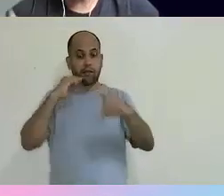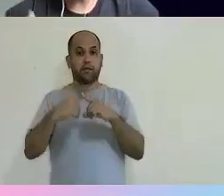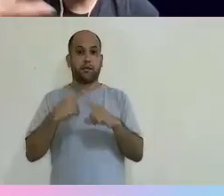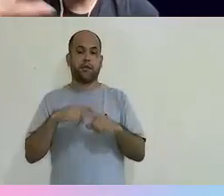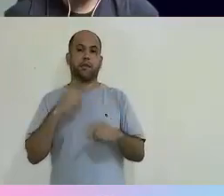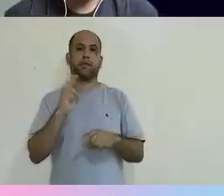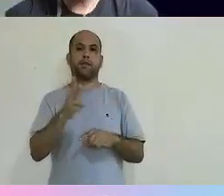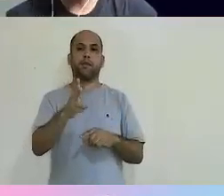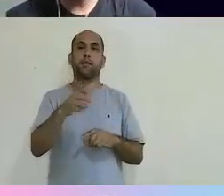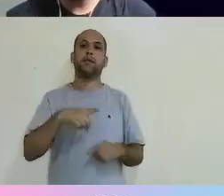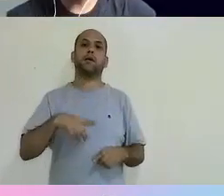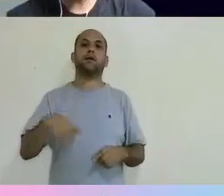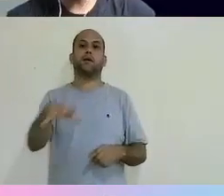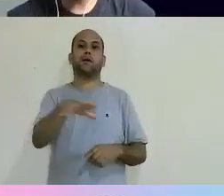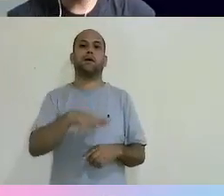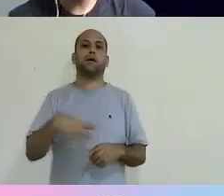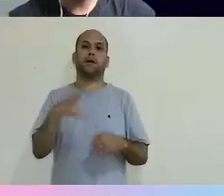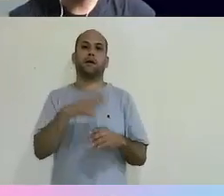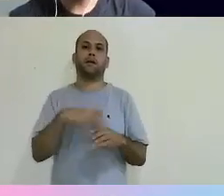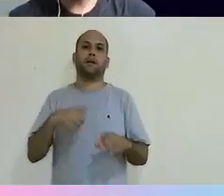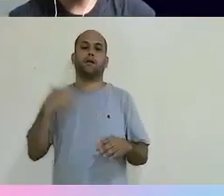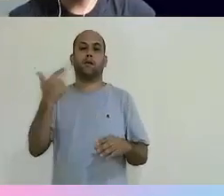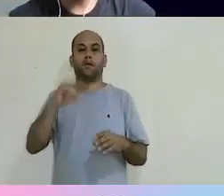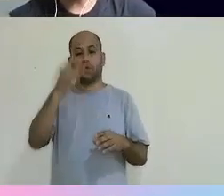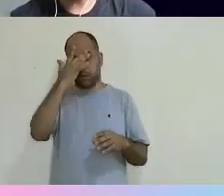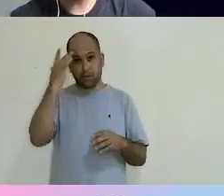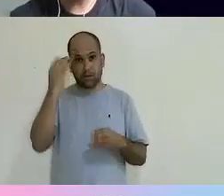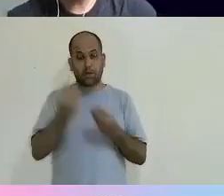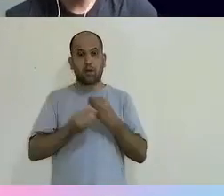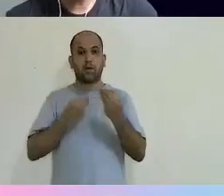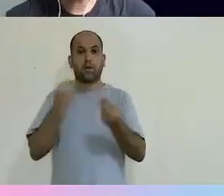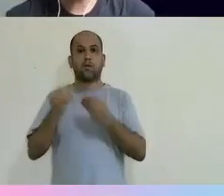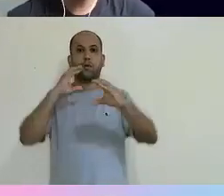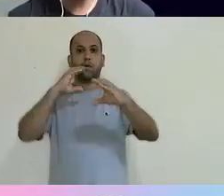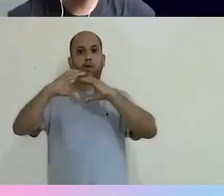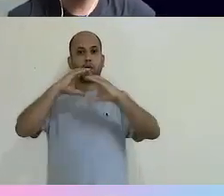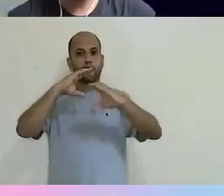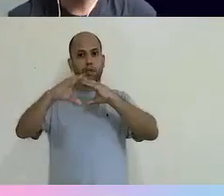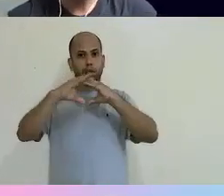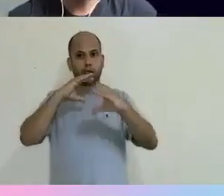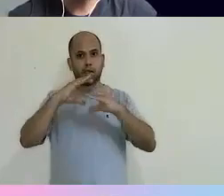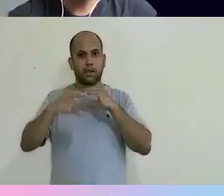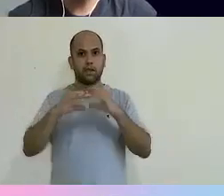em um ambiente cercado de outras pessoas, então como que a gente comunica, como que a gente passa a nossa